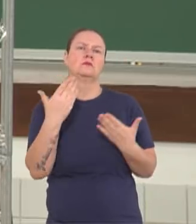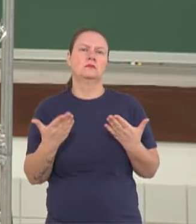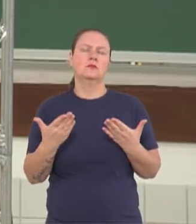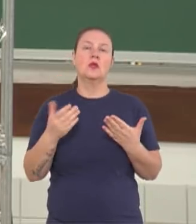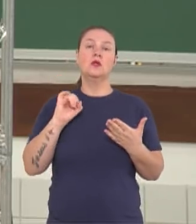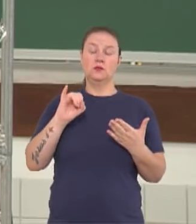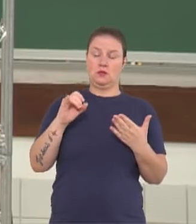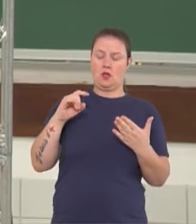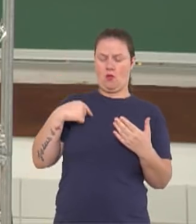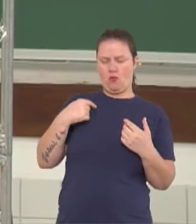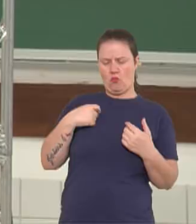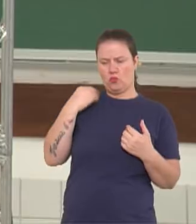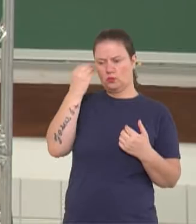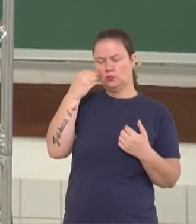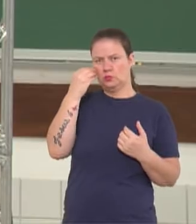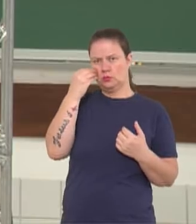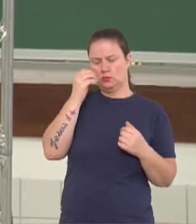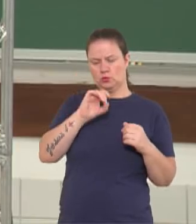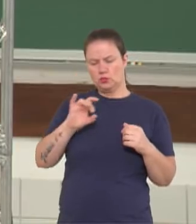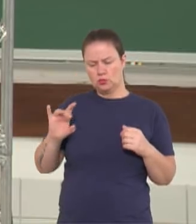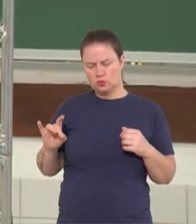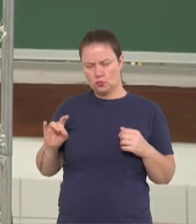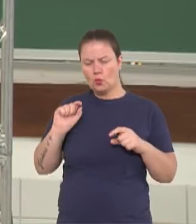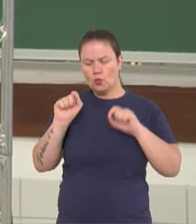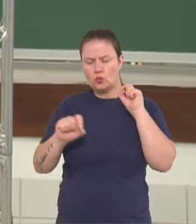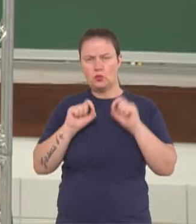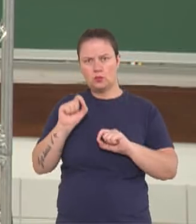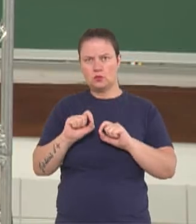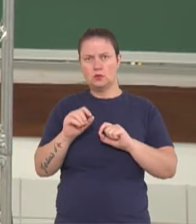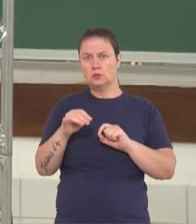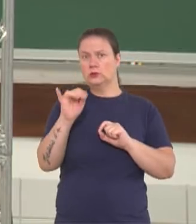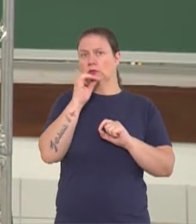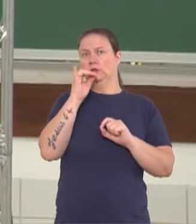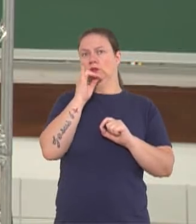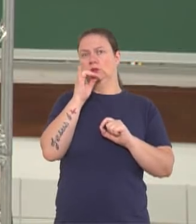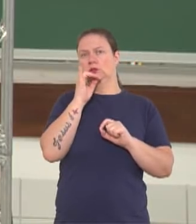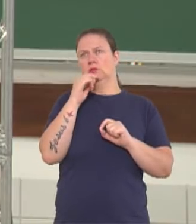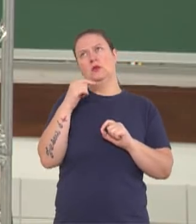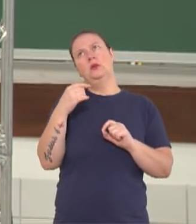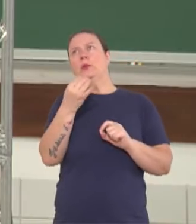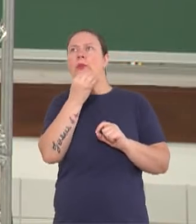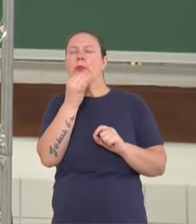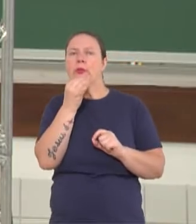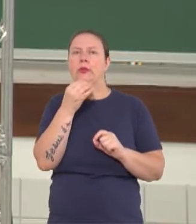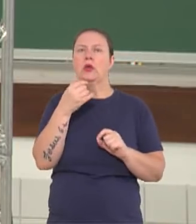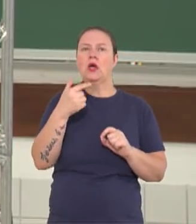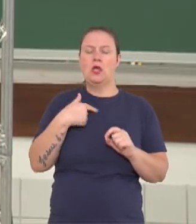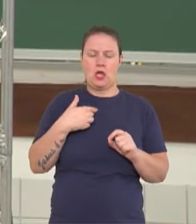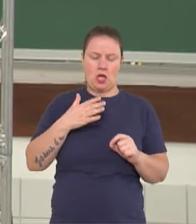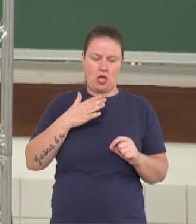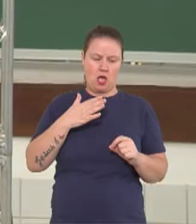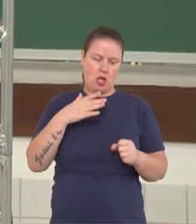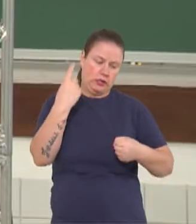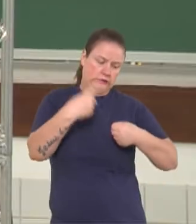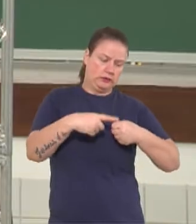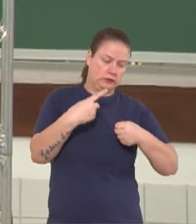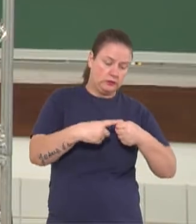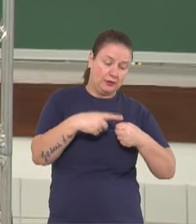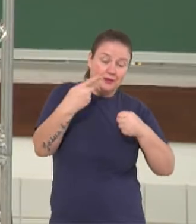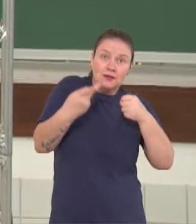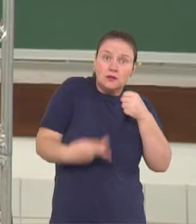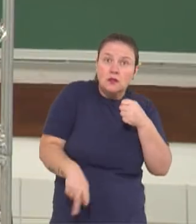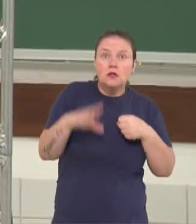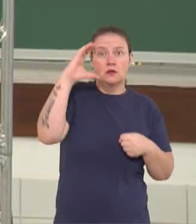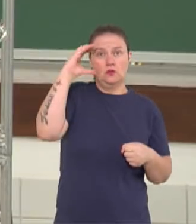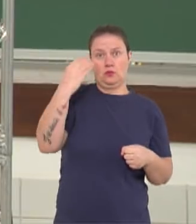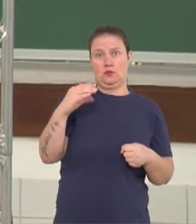então? Eu não preciso fazer exatamente o exemplo que está ali constando nos textos, eu posso colocar lá, né, a cidade de Curitiba